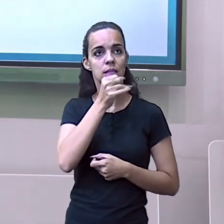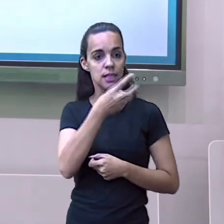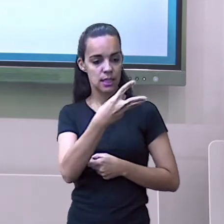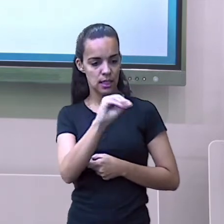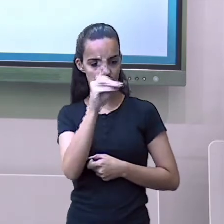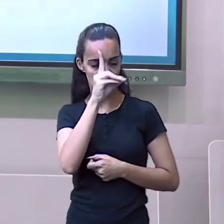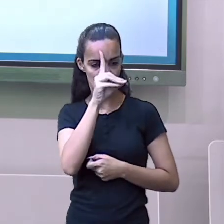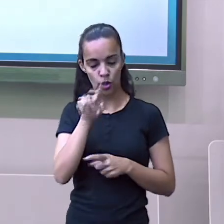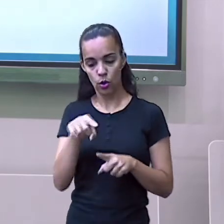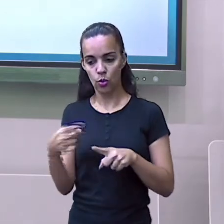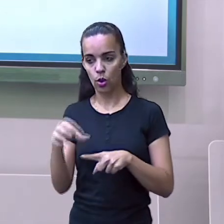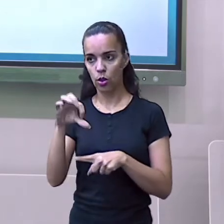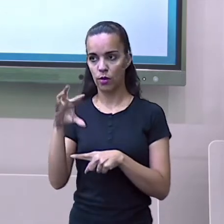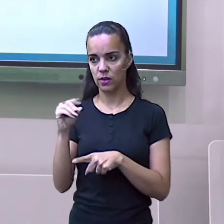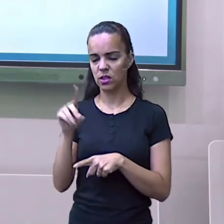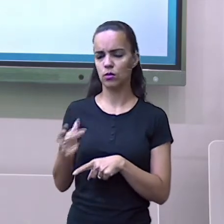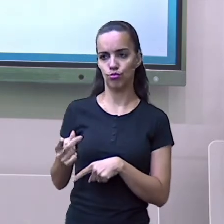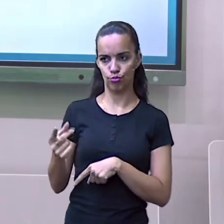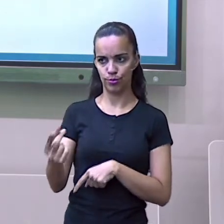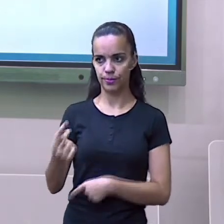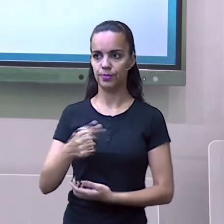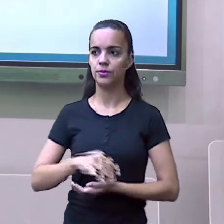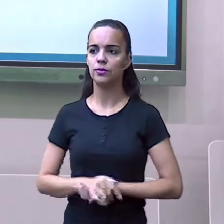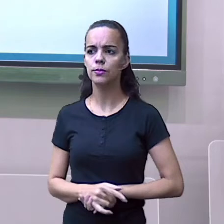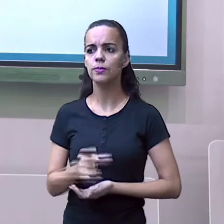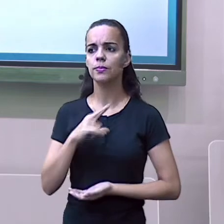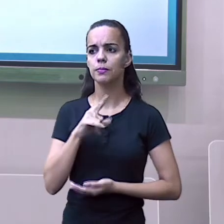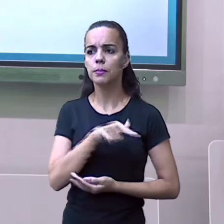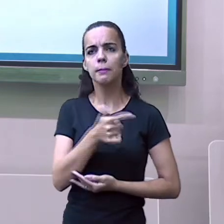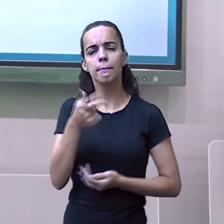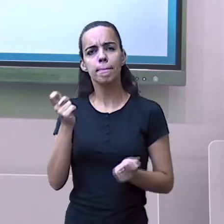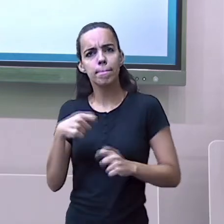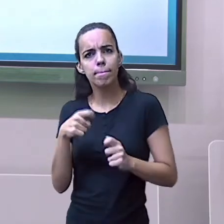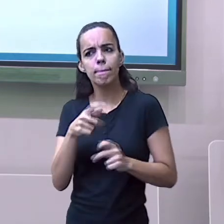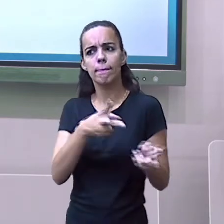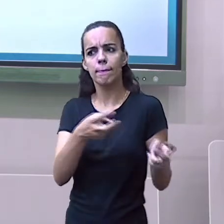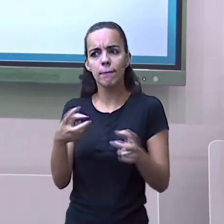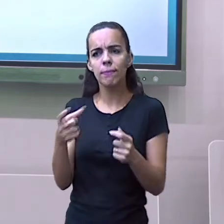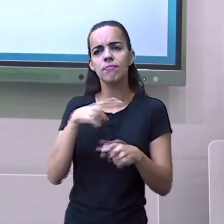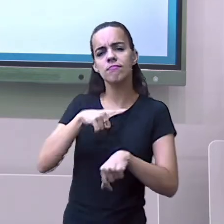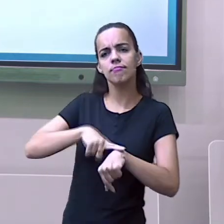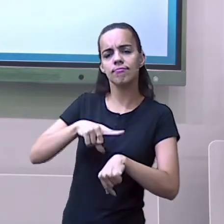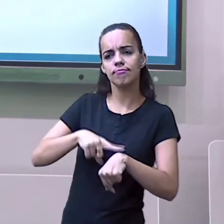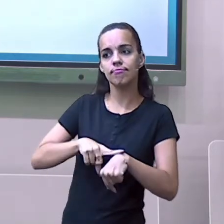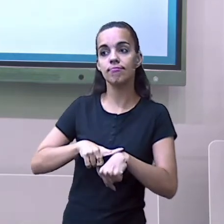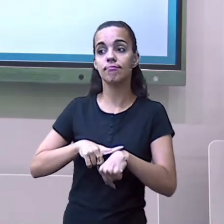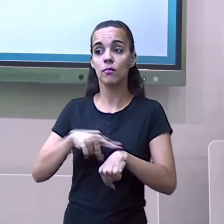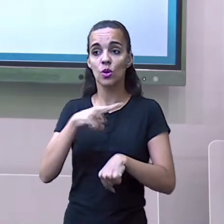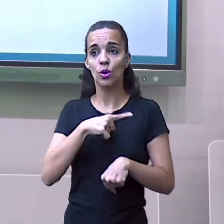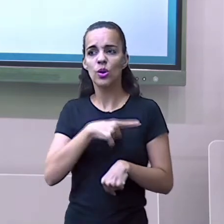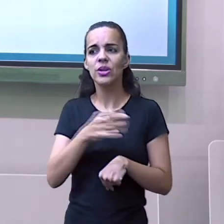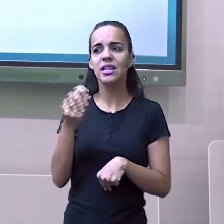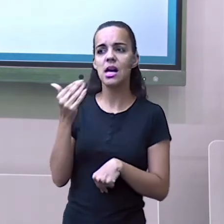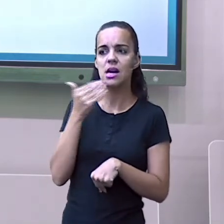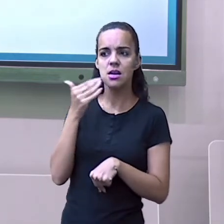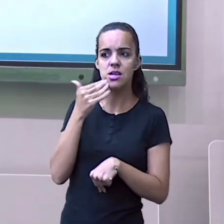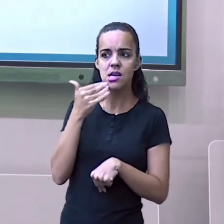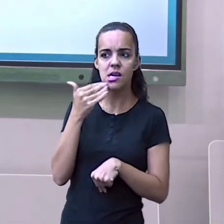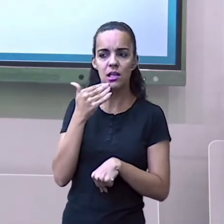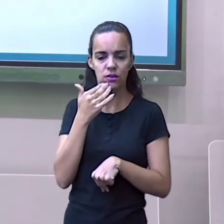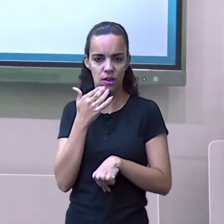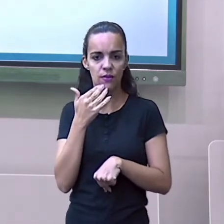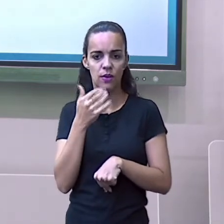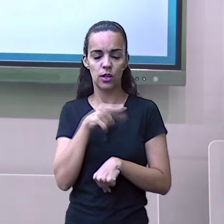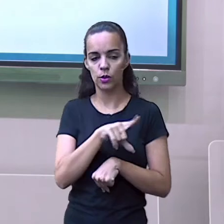produtos duráveis, começando a contar do momento do aparecimento do defeito